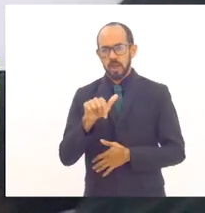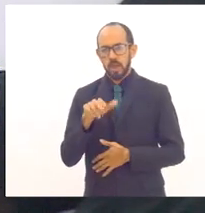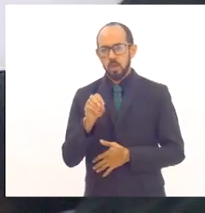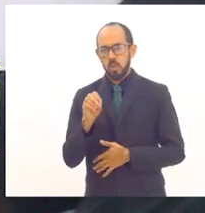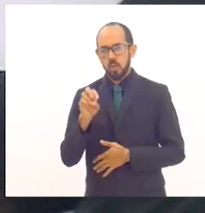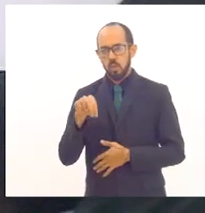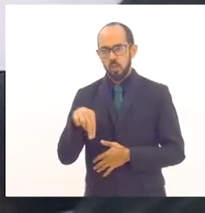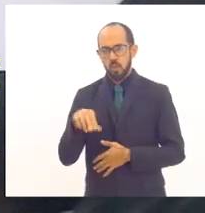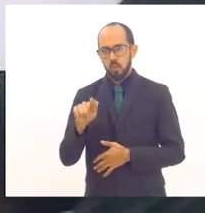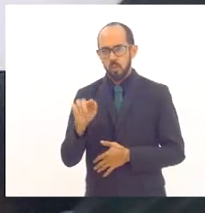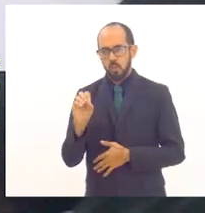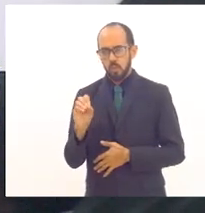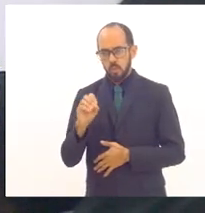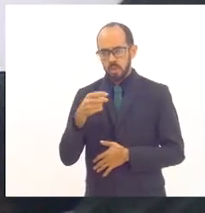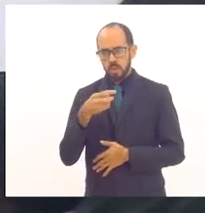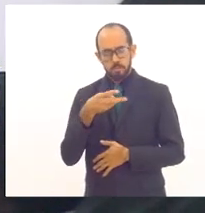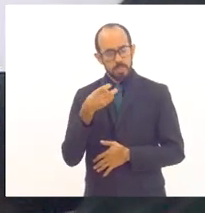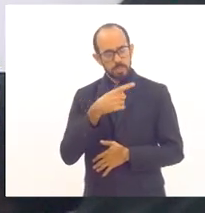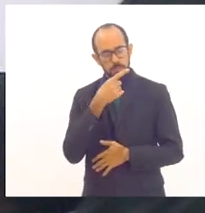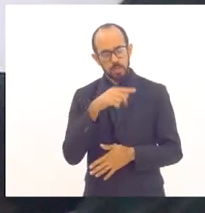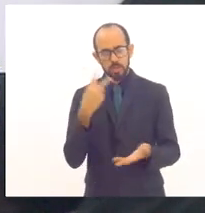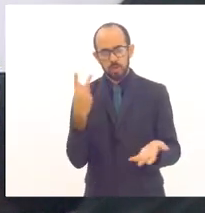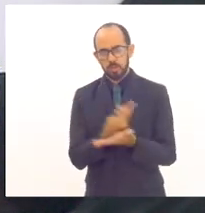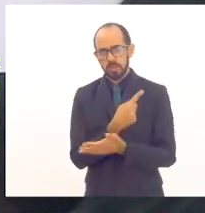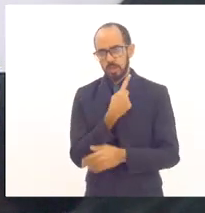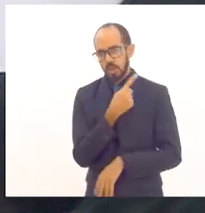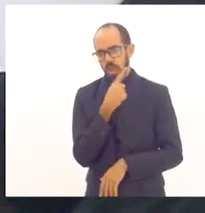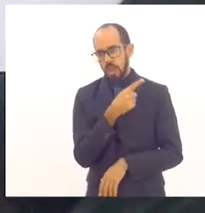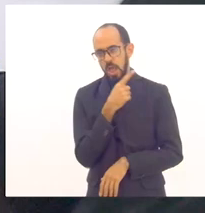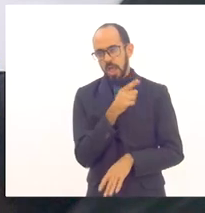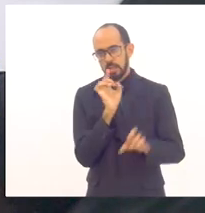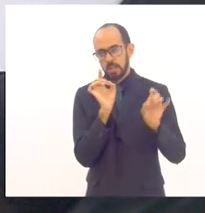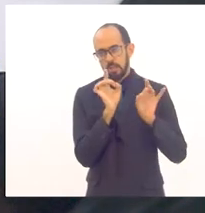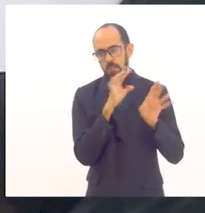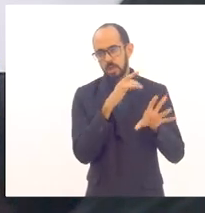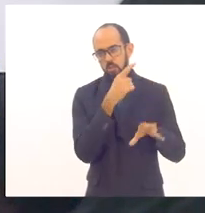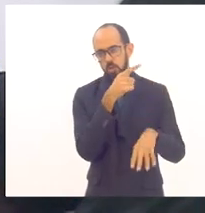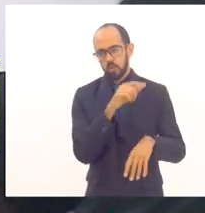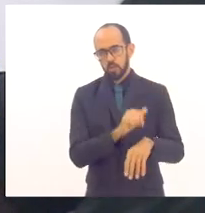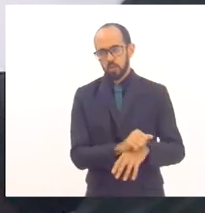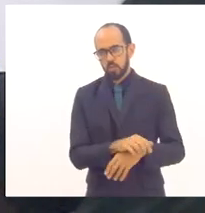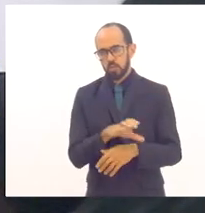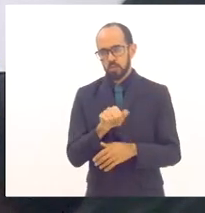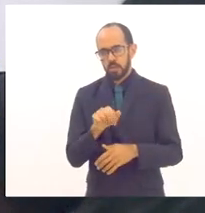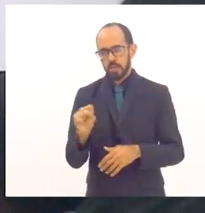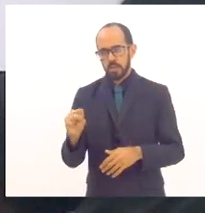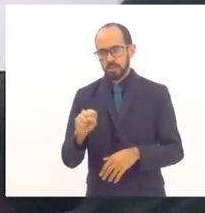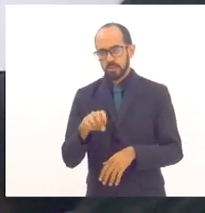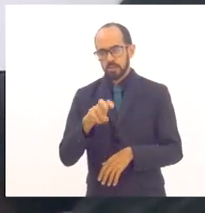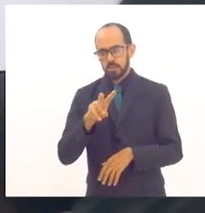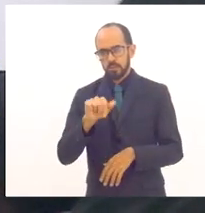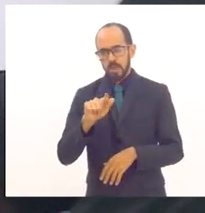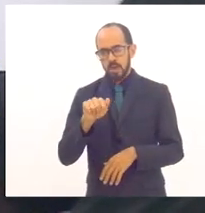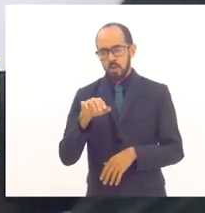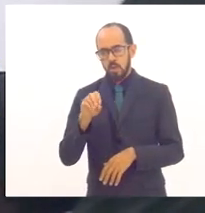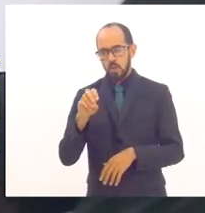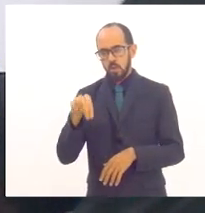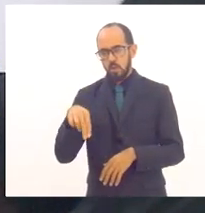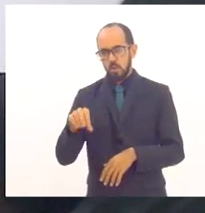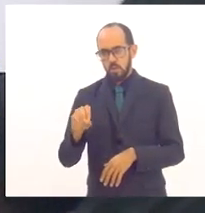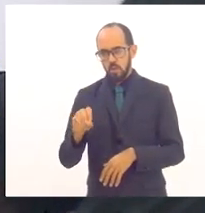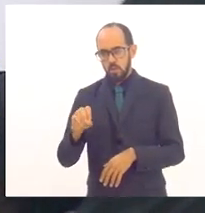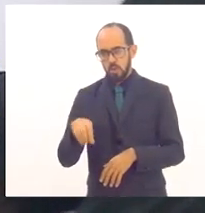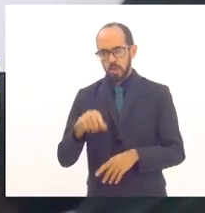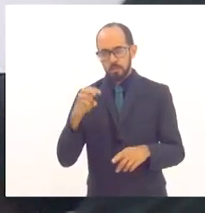e ver o estado que se encontra hoje de abandono, o caso do Valongo, memória da